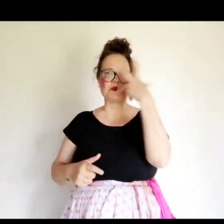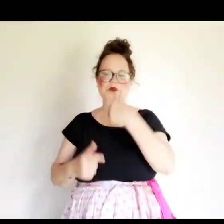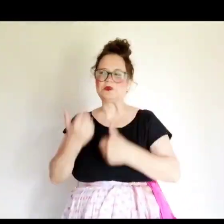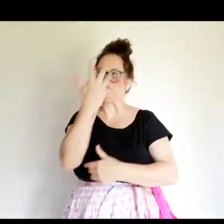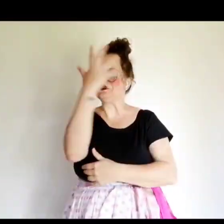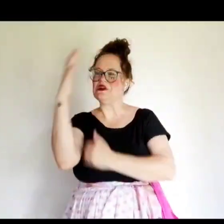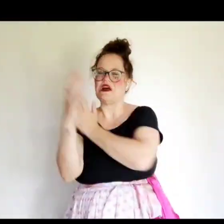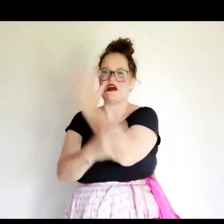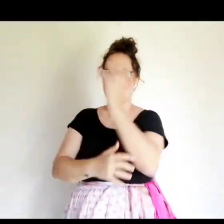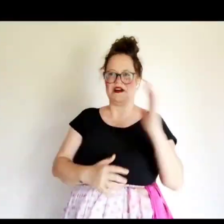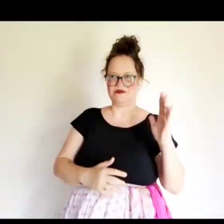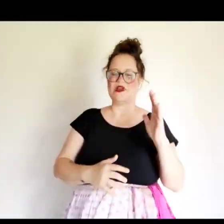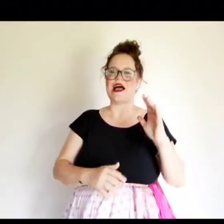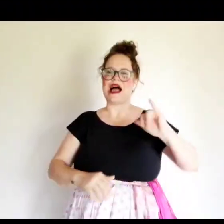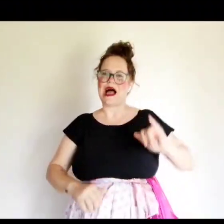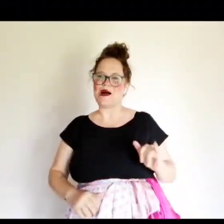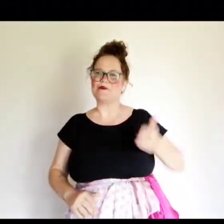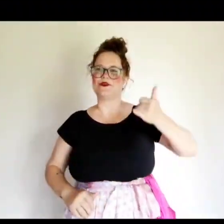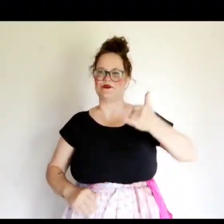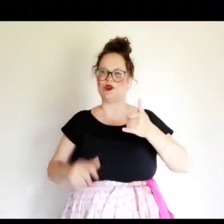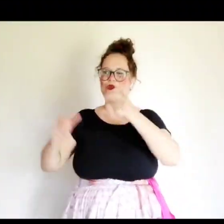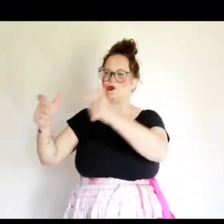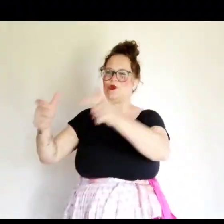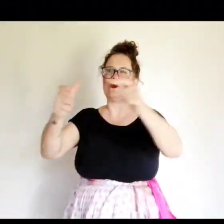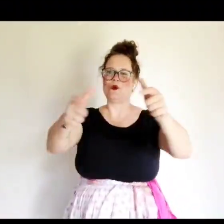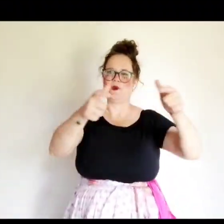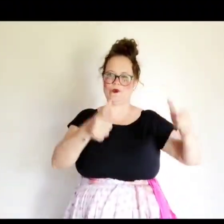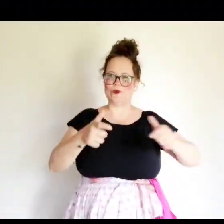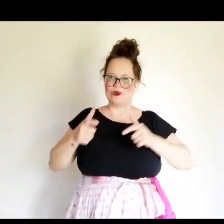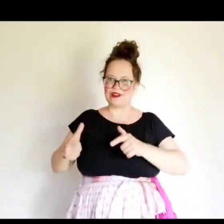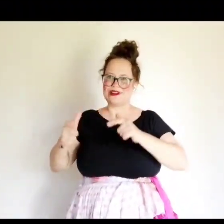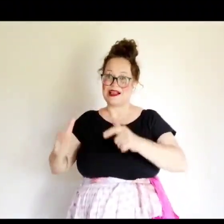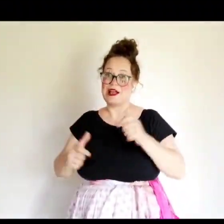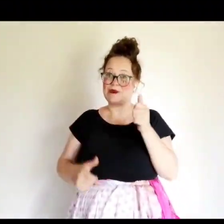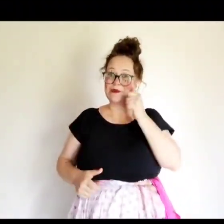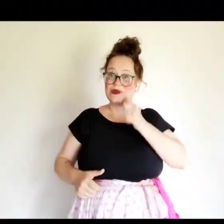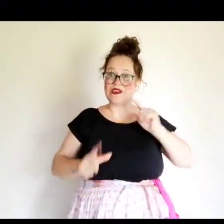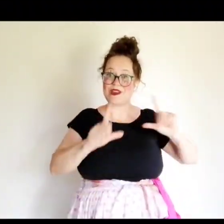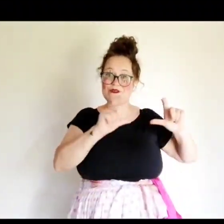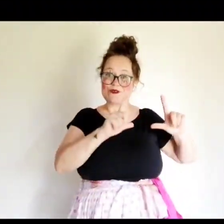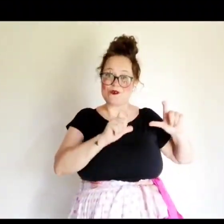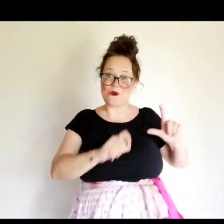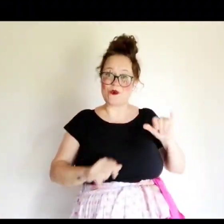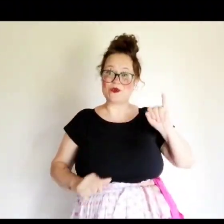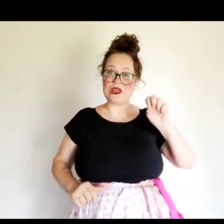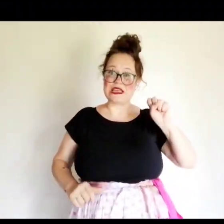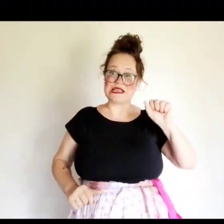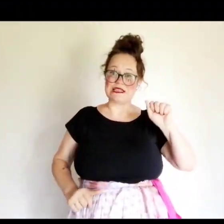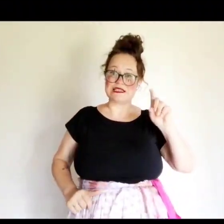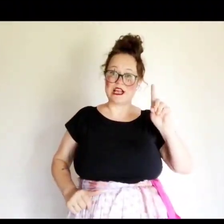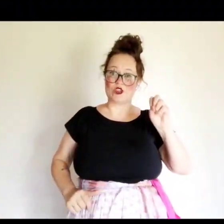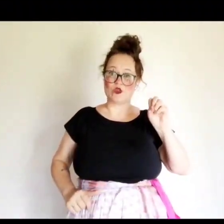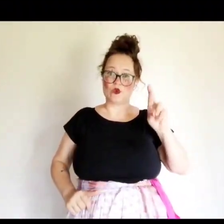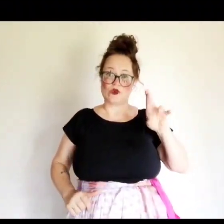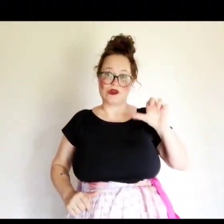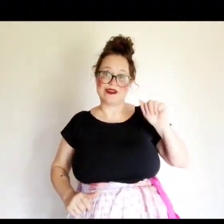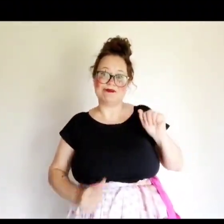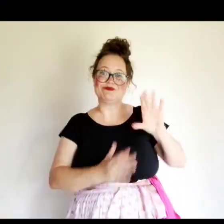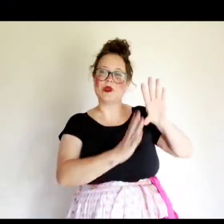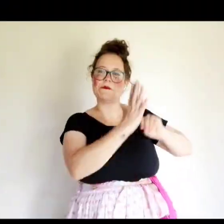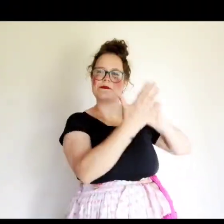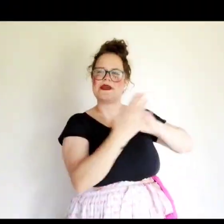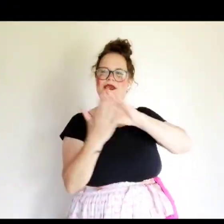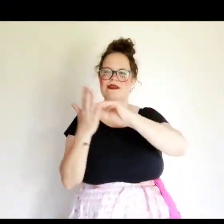bonito. Então a gente aproveitou esses espaços para a Isadora capturar essas